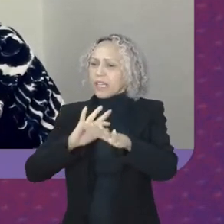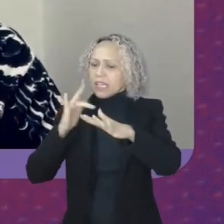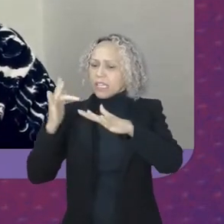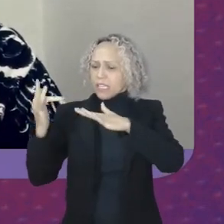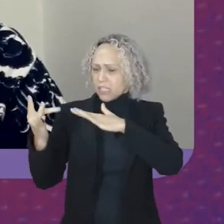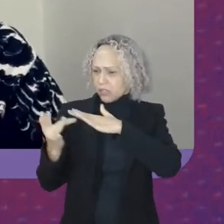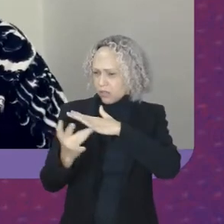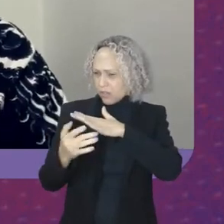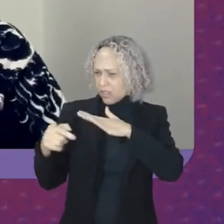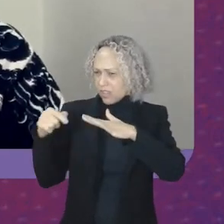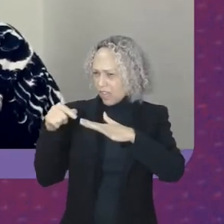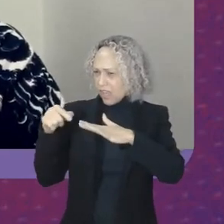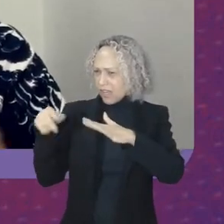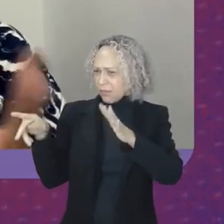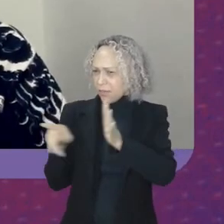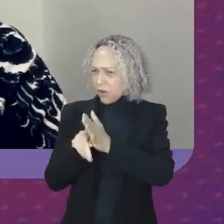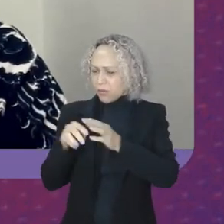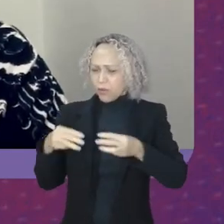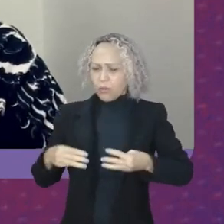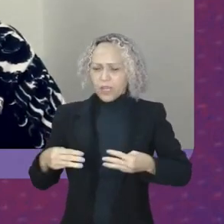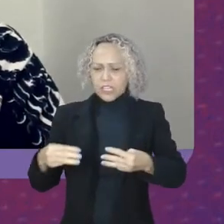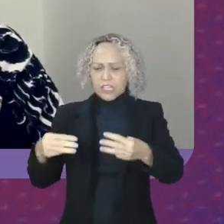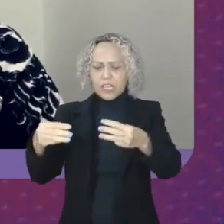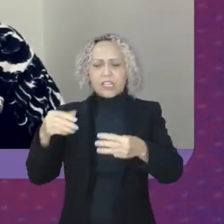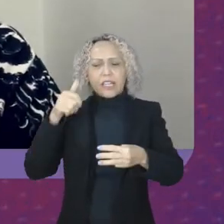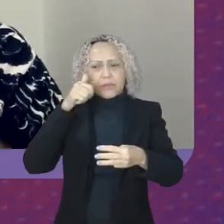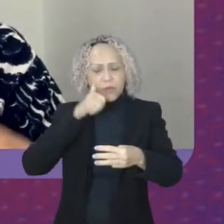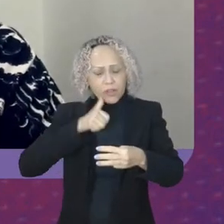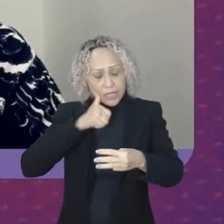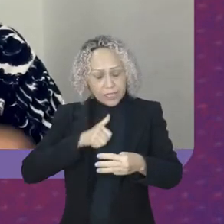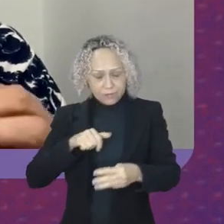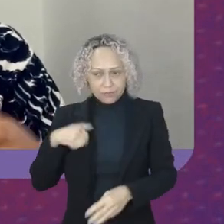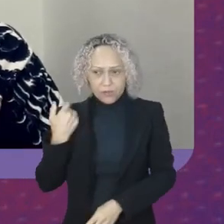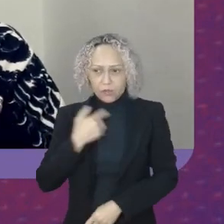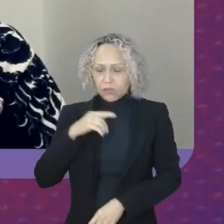das Mulheres. O nosso Instagram, o